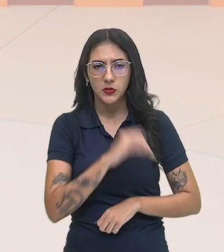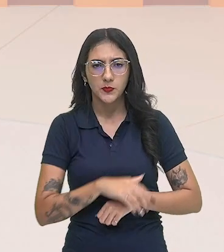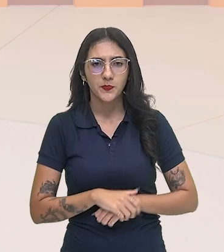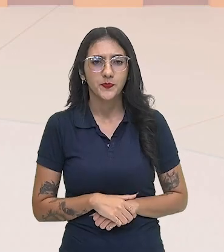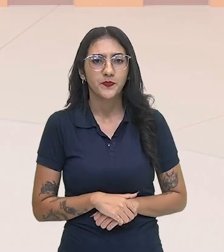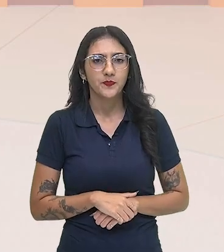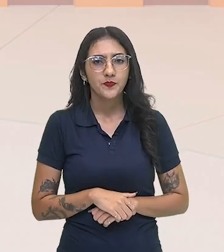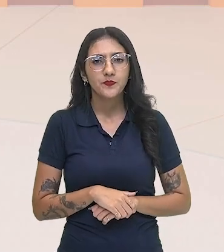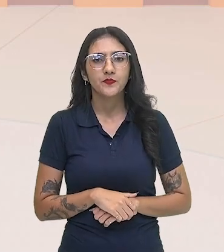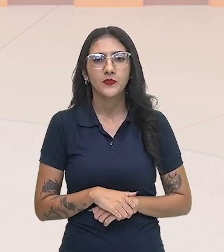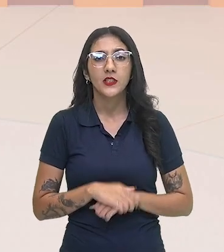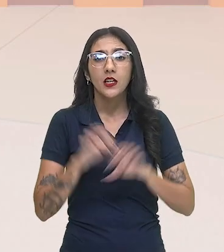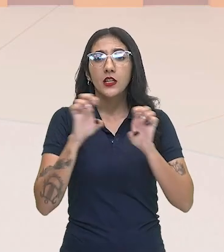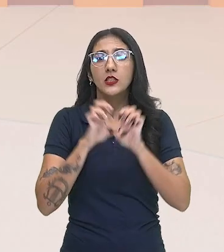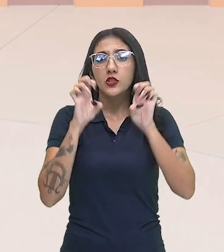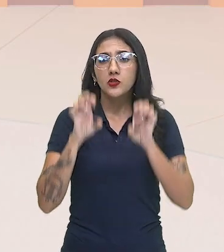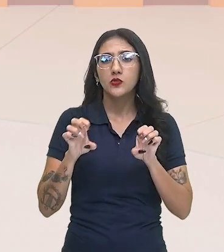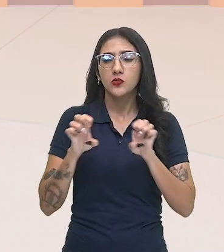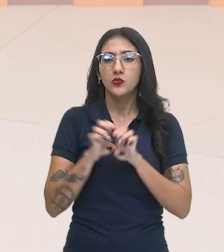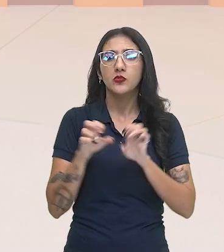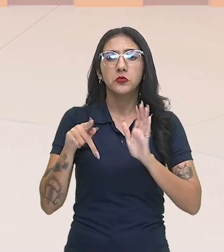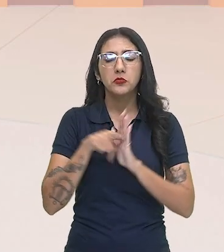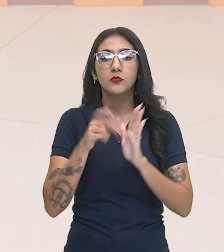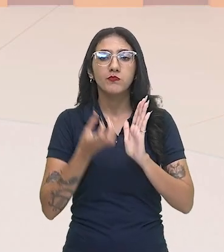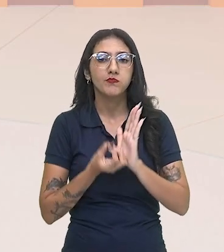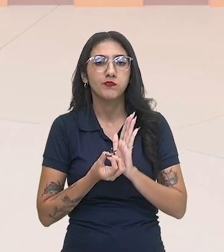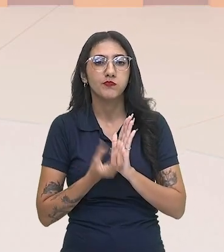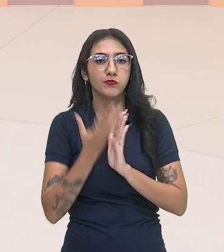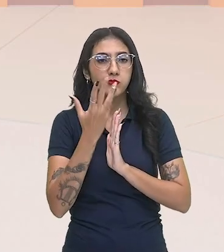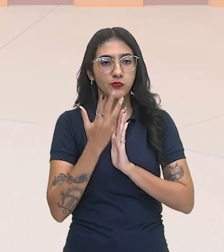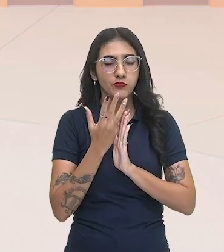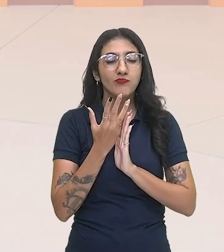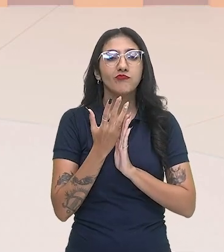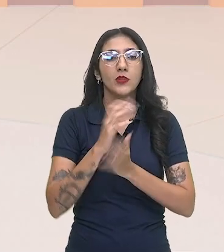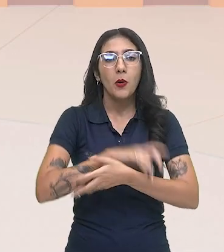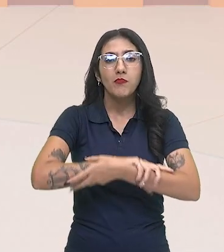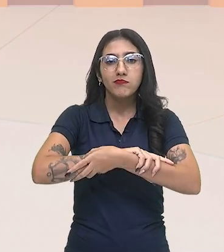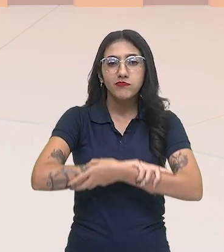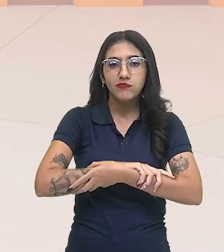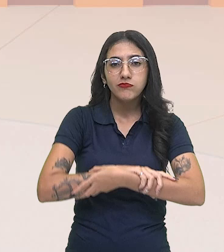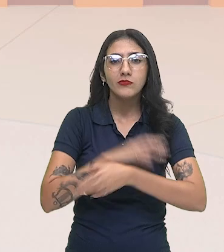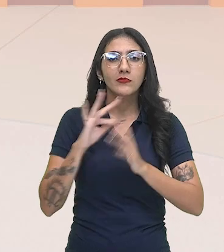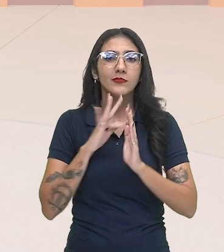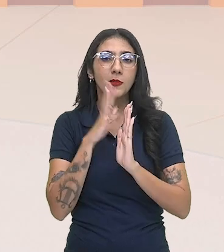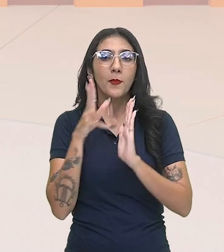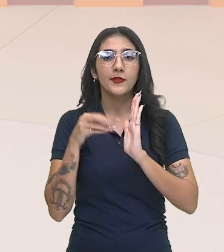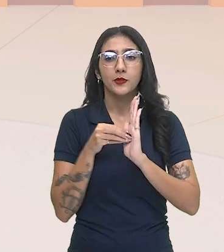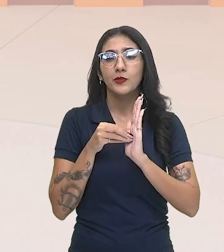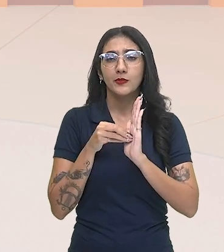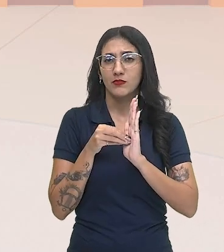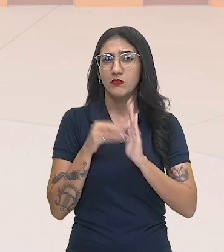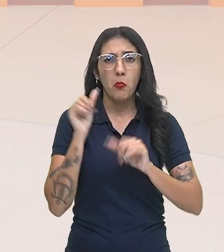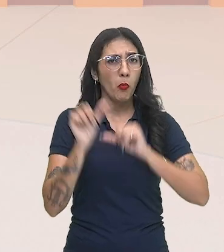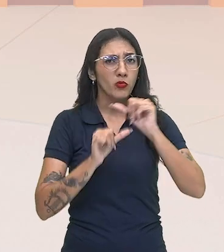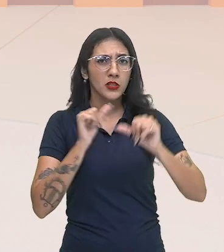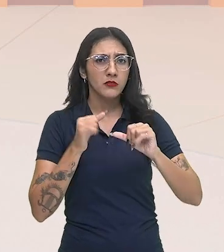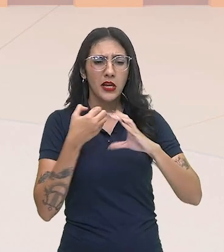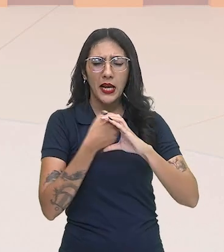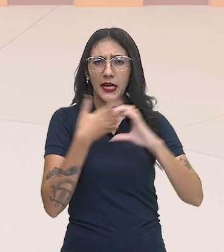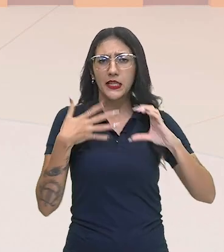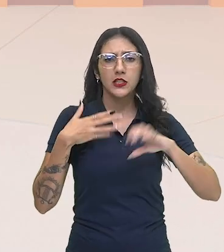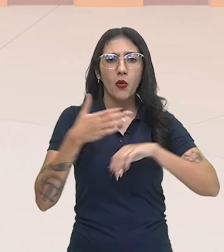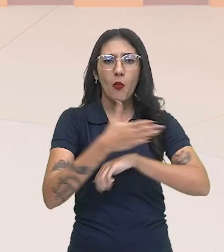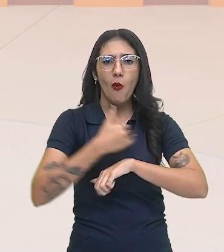macroindustrial e econômica da formação socio-amazônica, passando de um caráter colonial